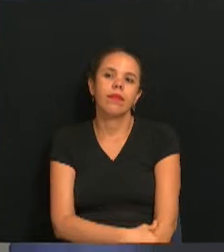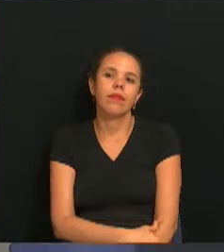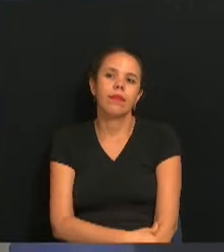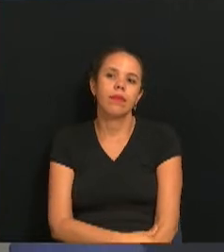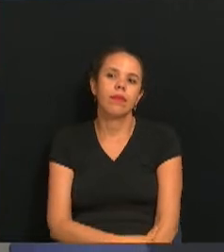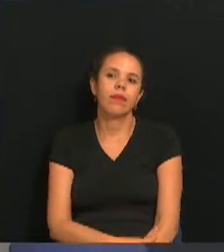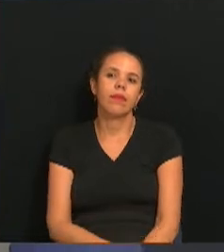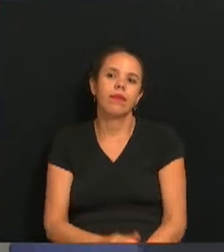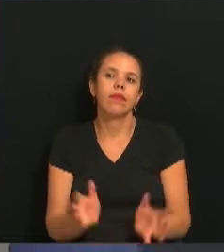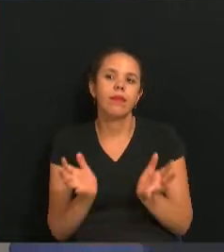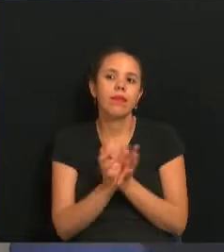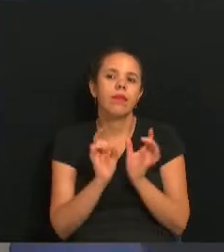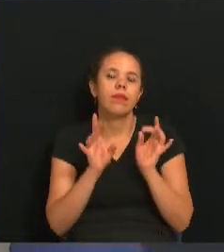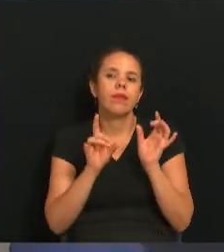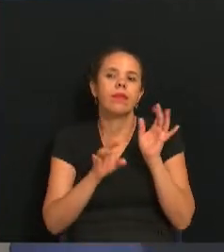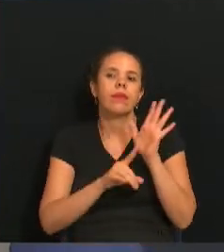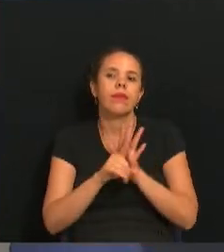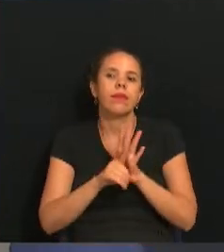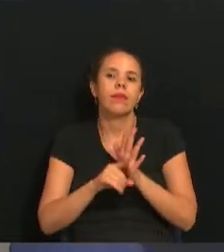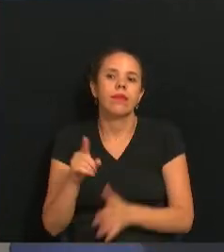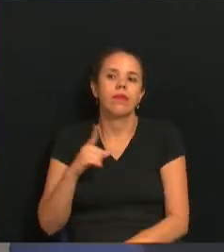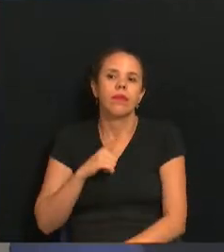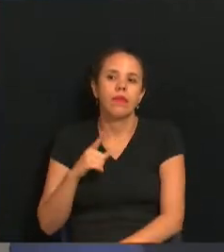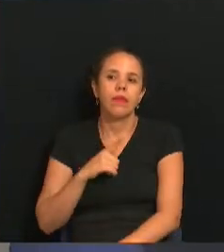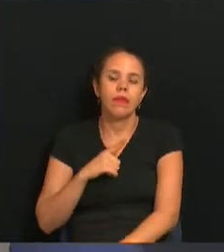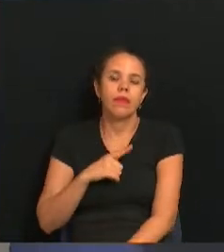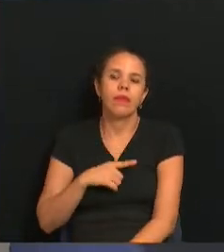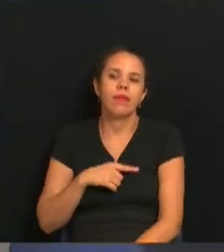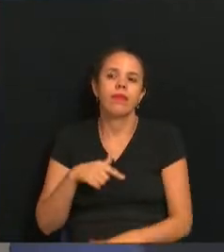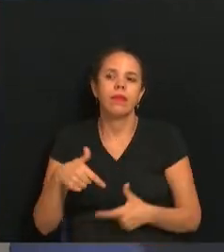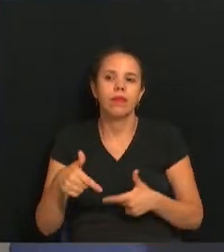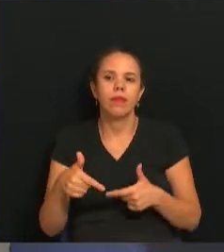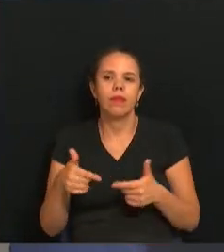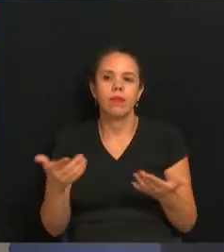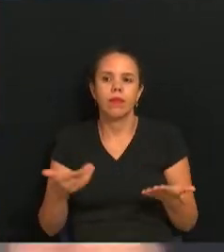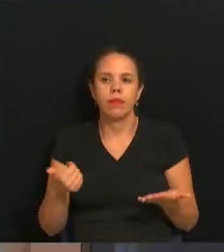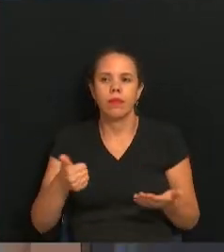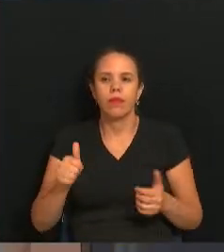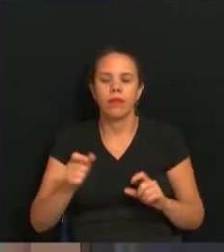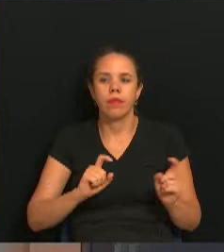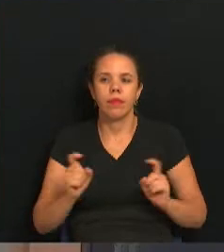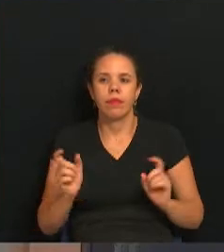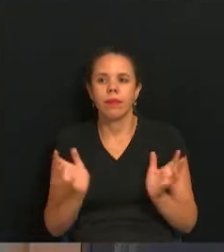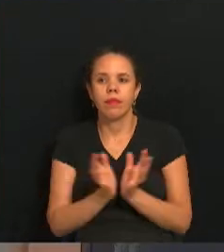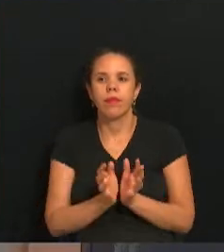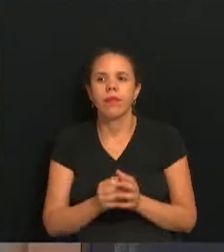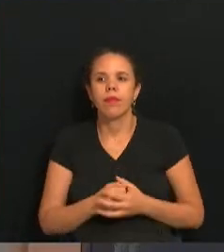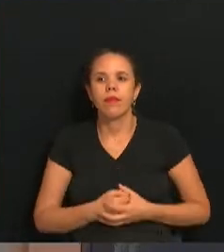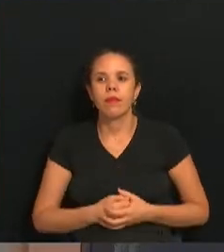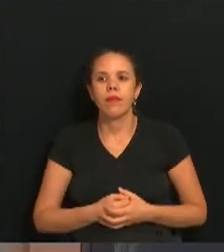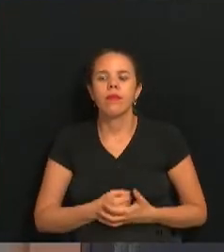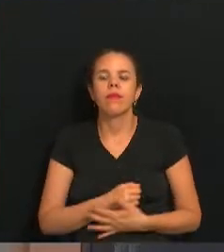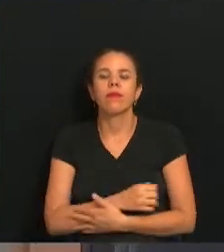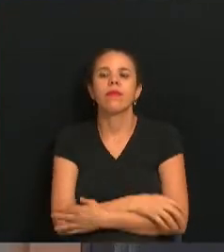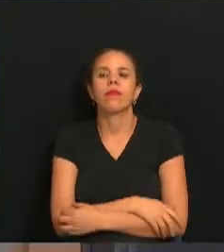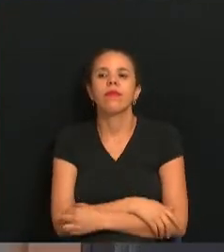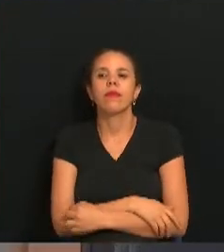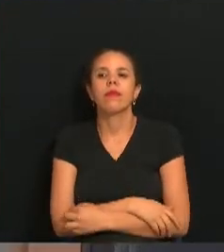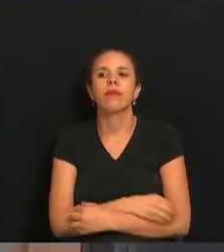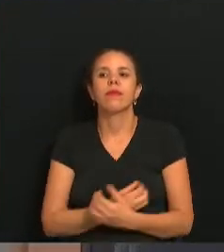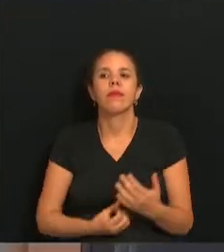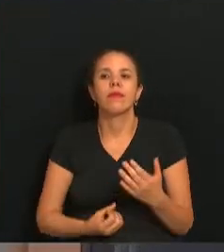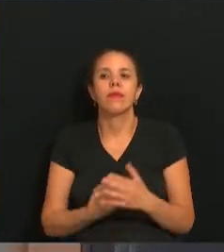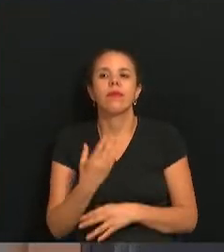de Estudos, nós temos hoje na pauta do trabalho essa primeira reunião da Comissão Especial de Estudos, criada através